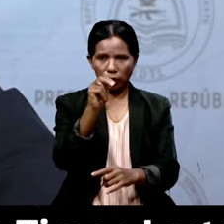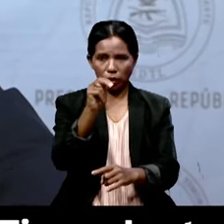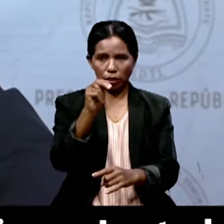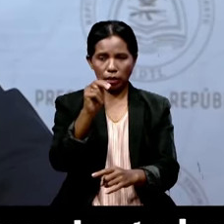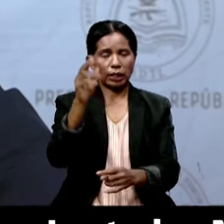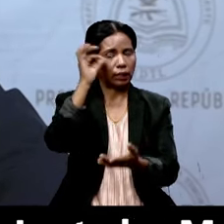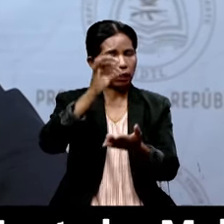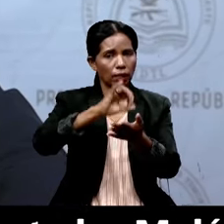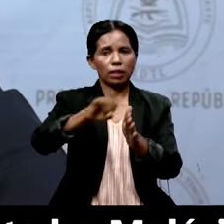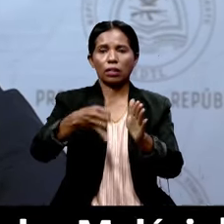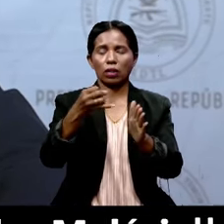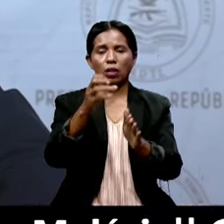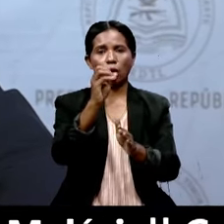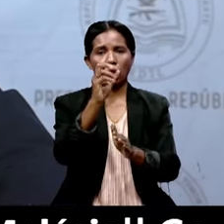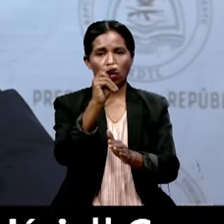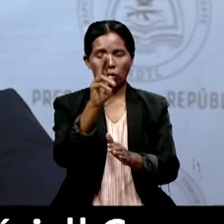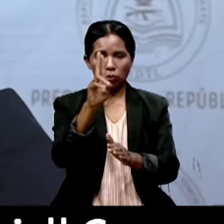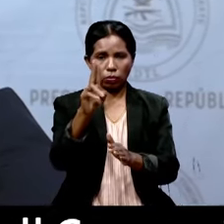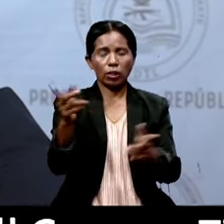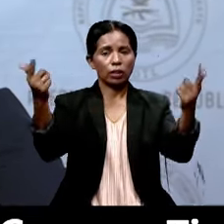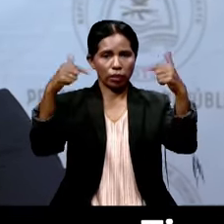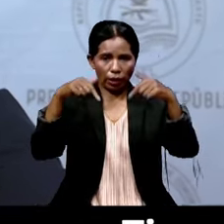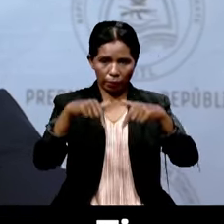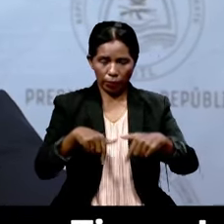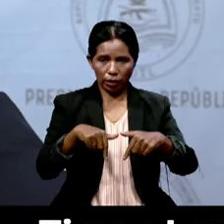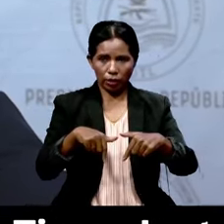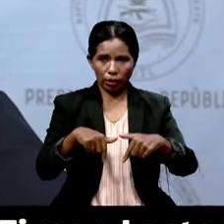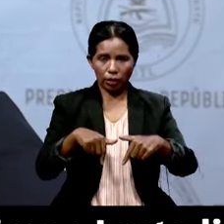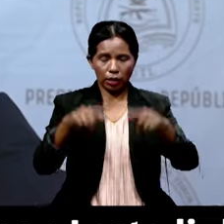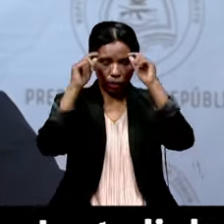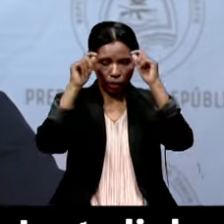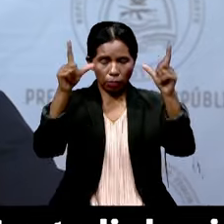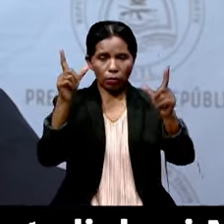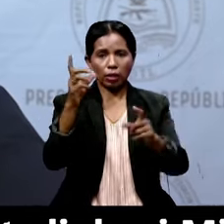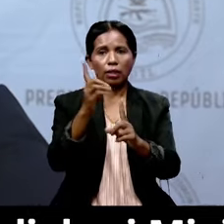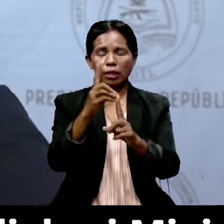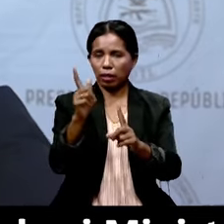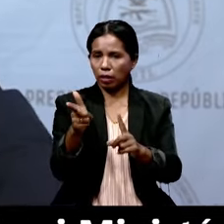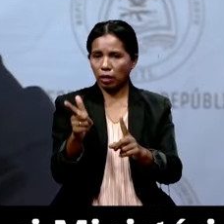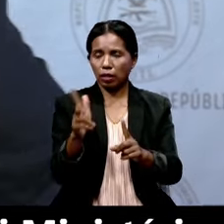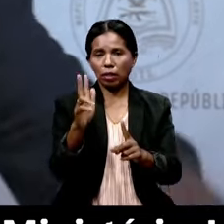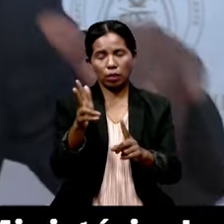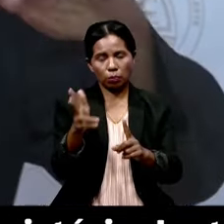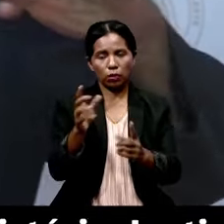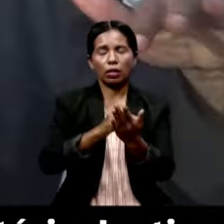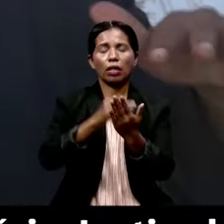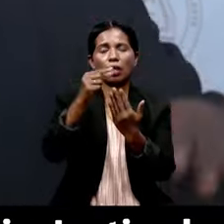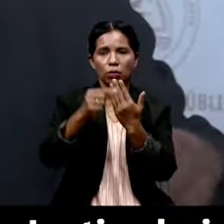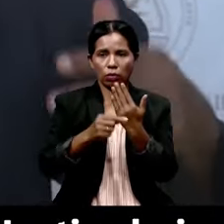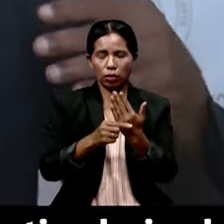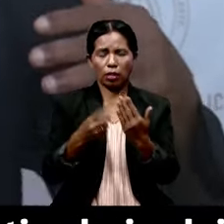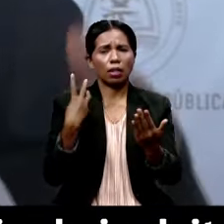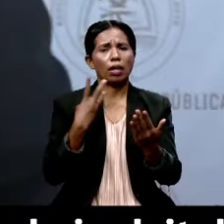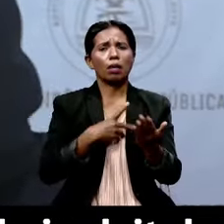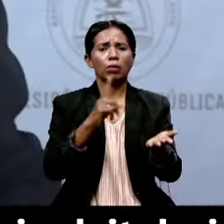Secretaria-Geral da ONU, Semai Iham, 30 de agosto. Nebe o Iham me discute ali o